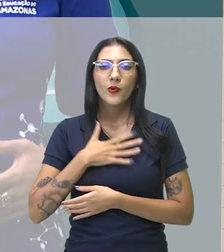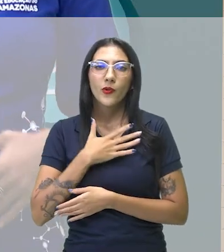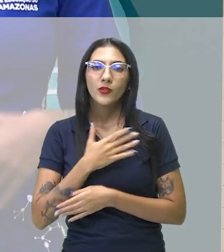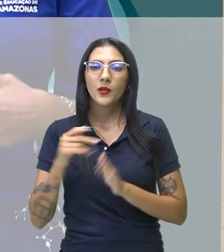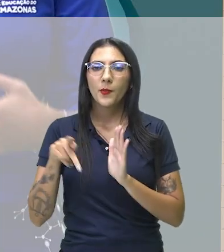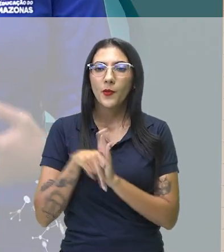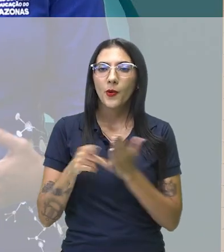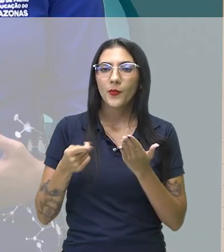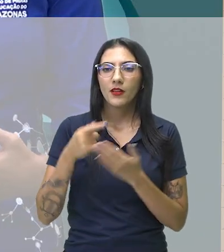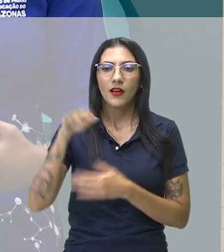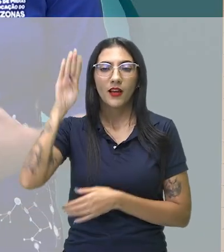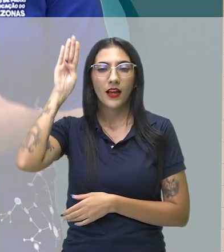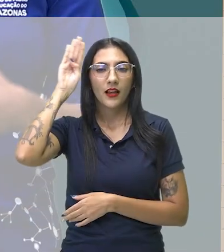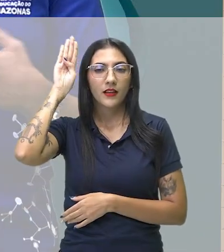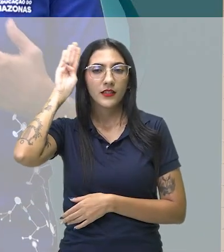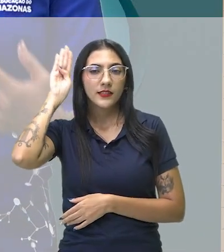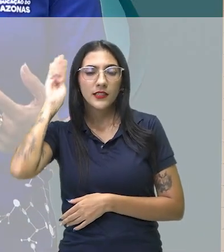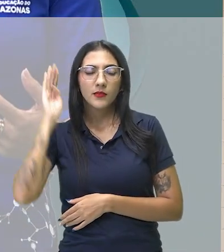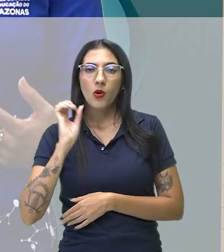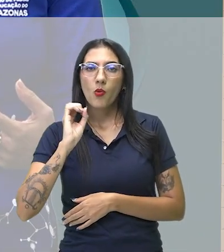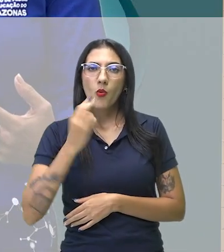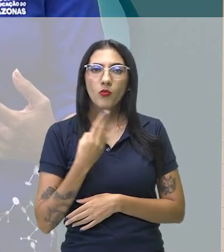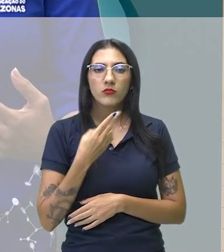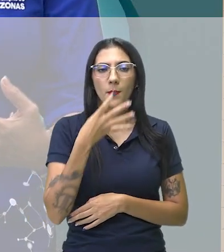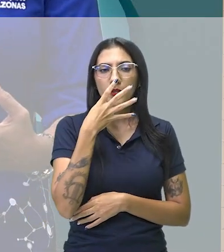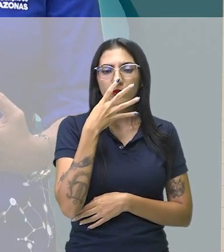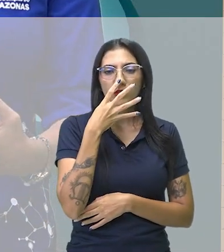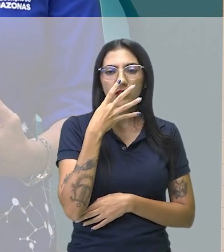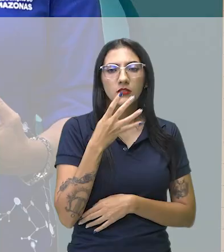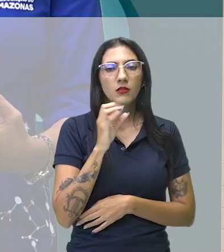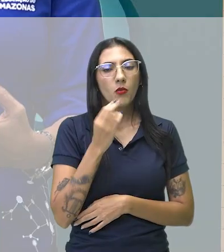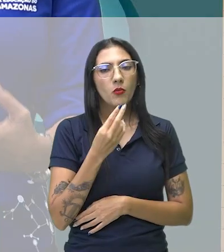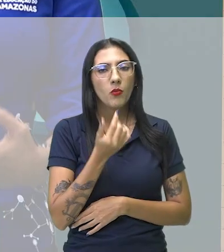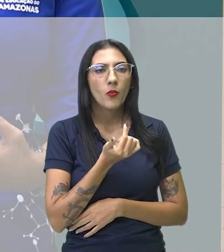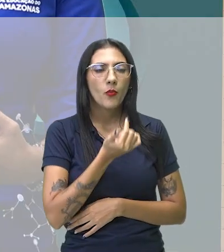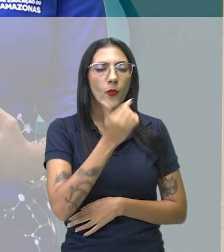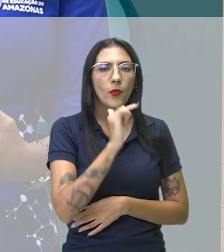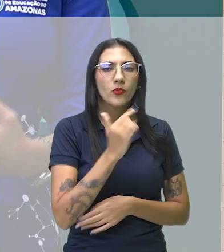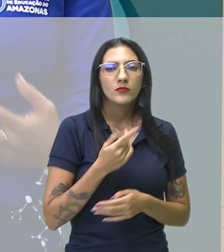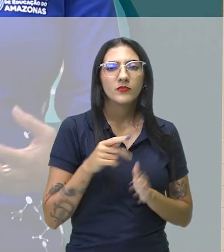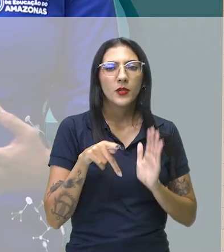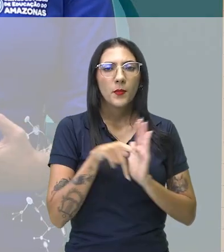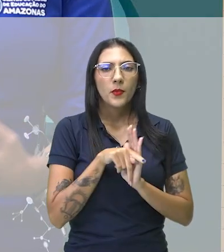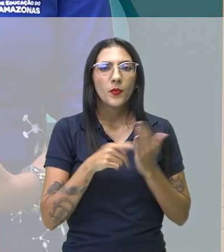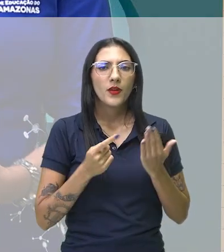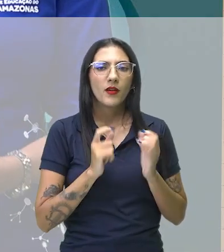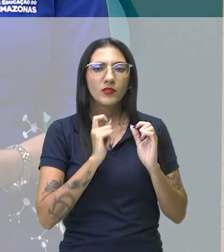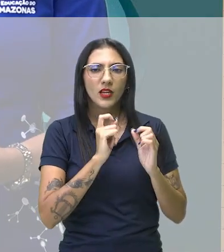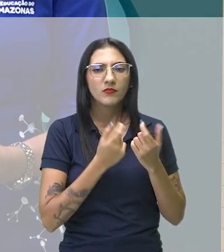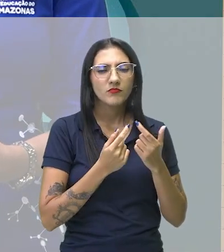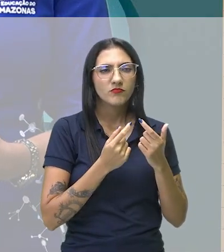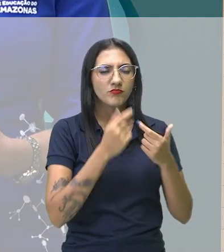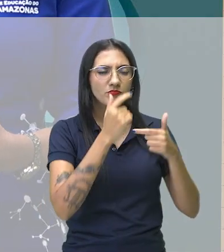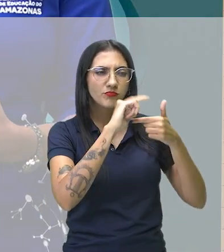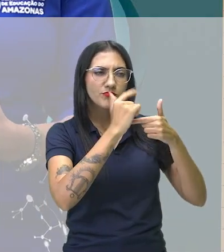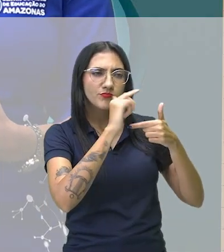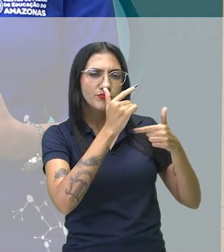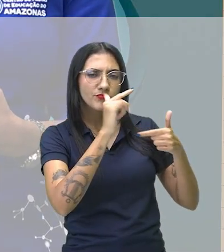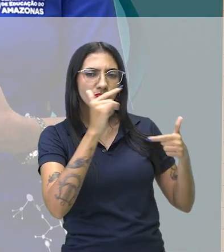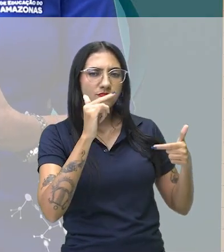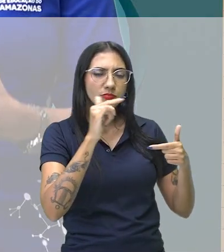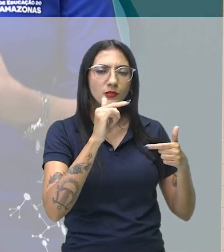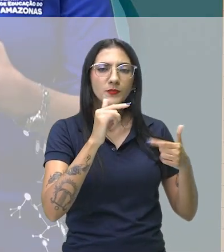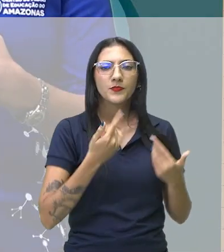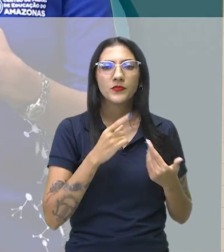arte acadêmica, impressionista, outros gostam mais da obra abstrata, ou